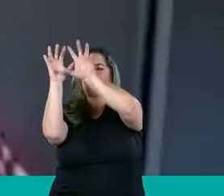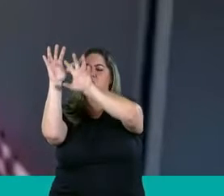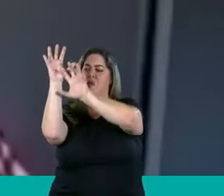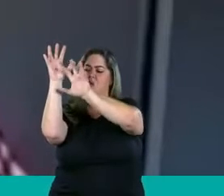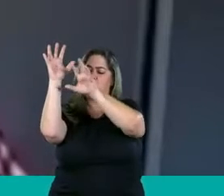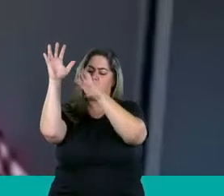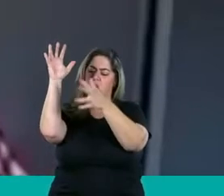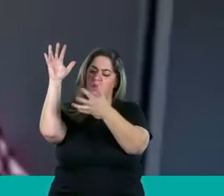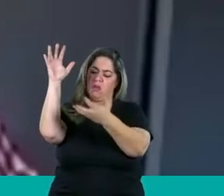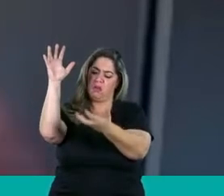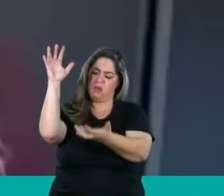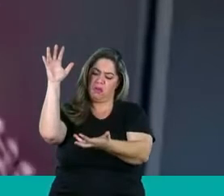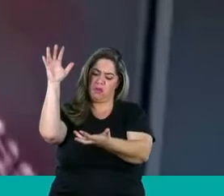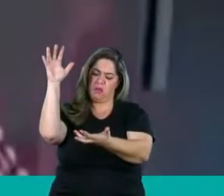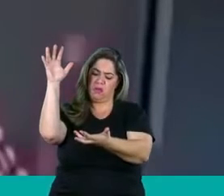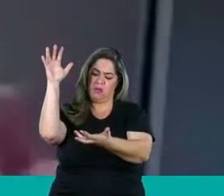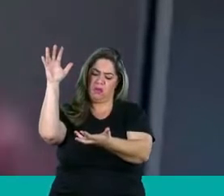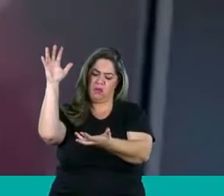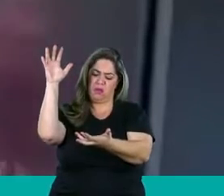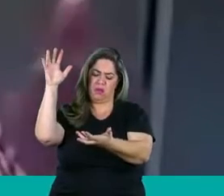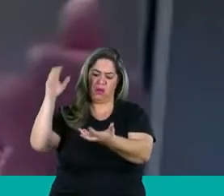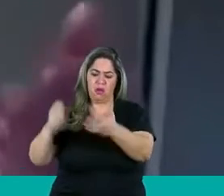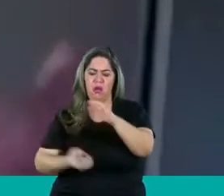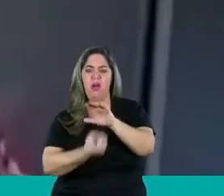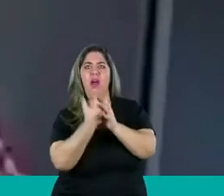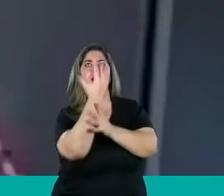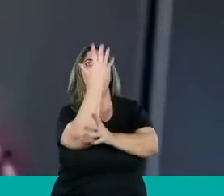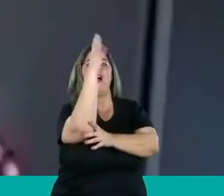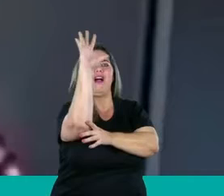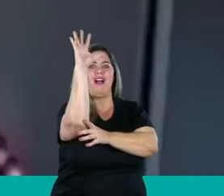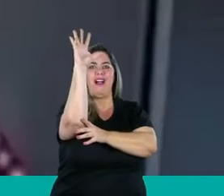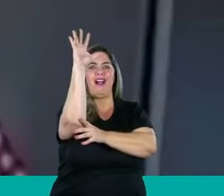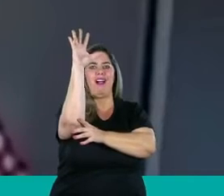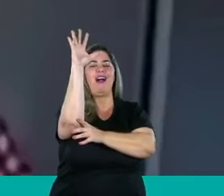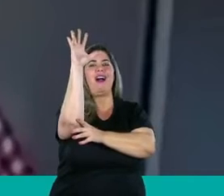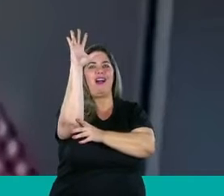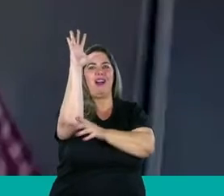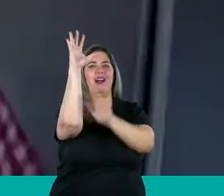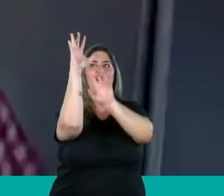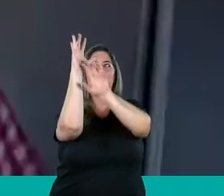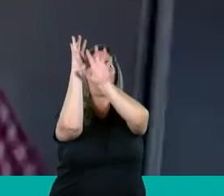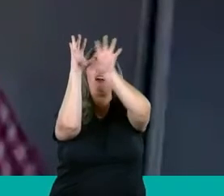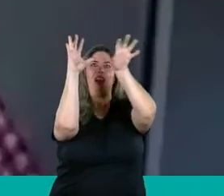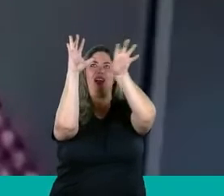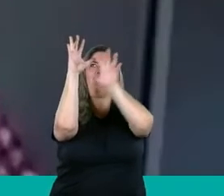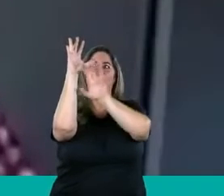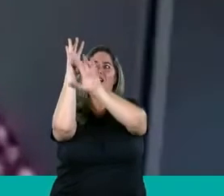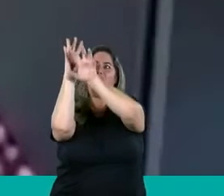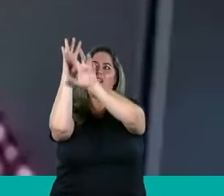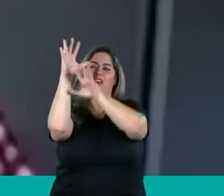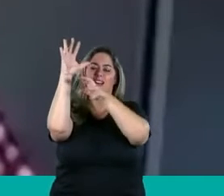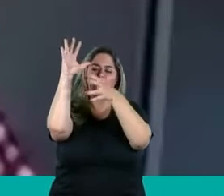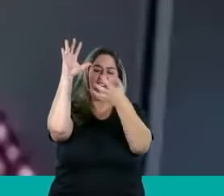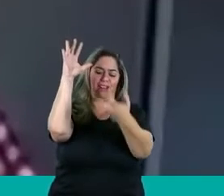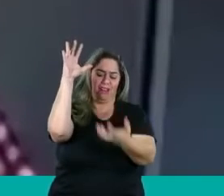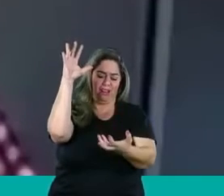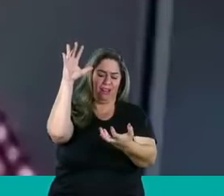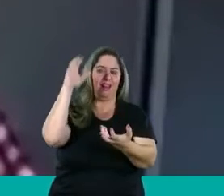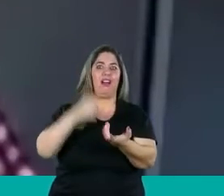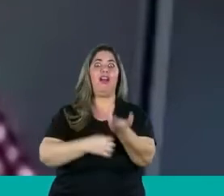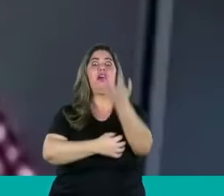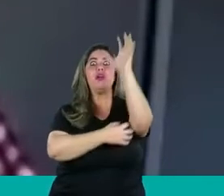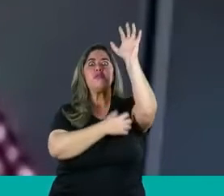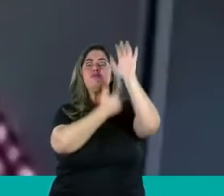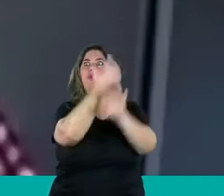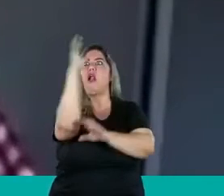caírem sobre a terra, dão origem a novos ramos e galhos. Acho que nós somos aqui